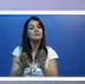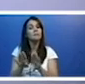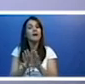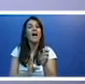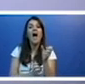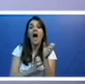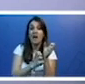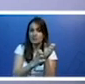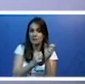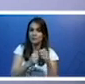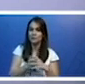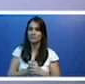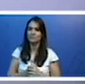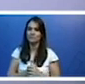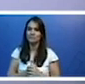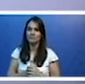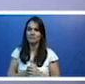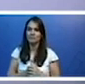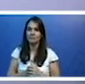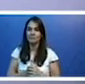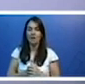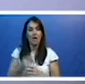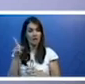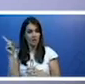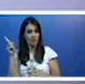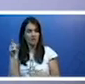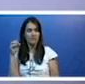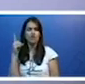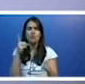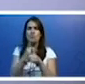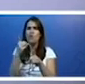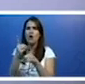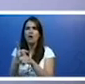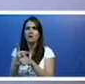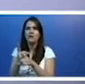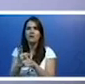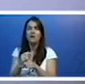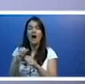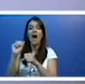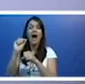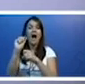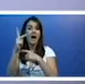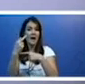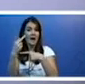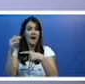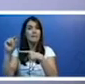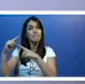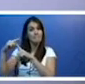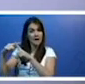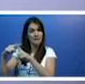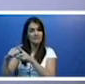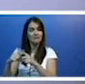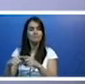O que significa? Eles estão identificando a presença do íon H+ do ácido e a presença do